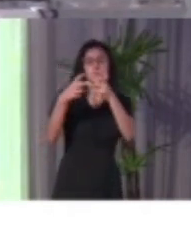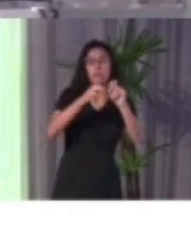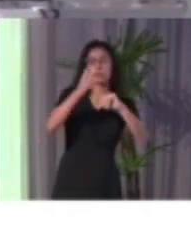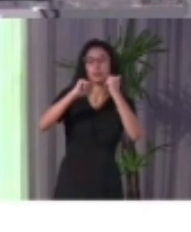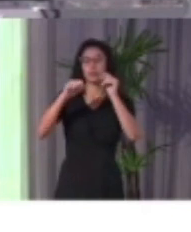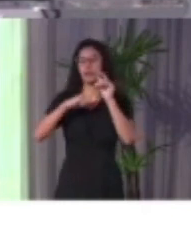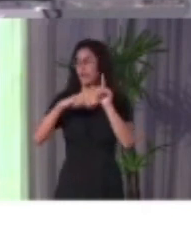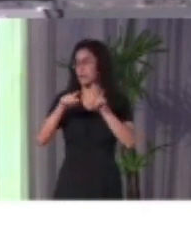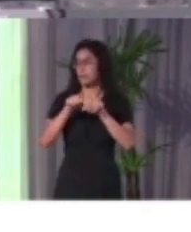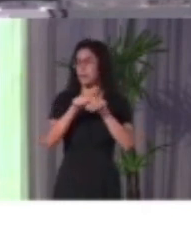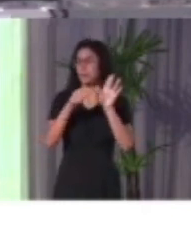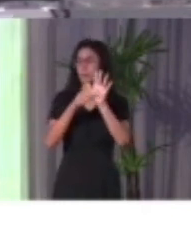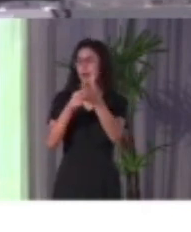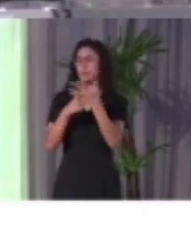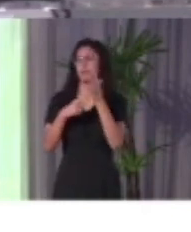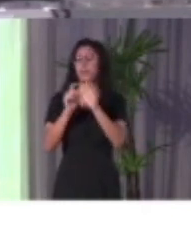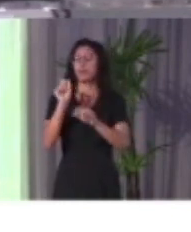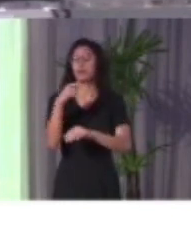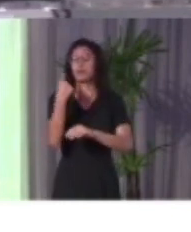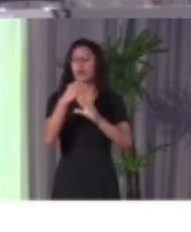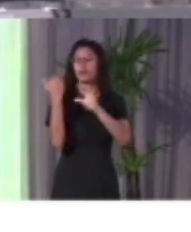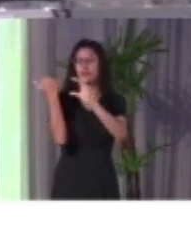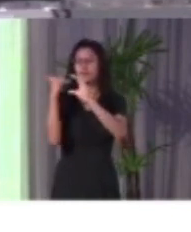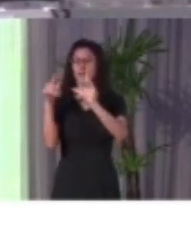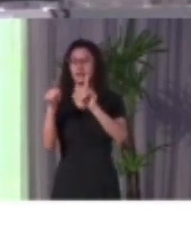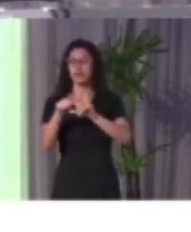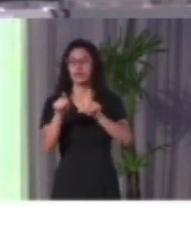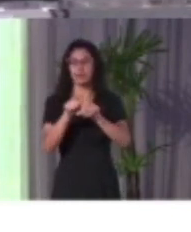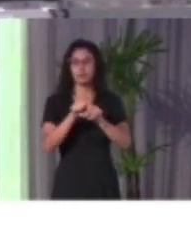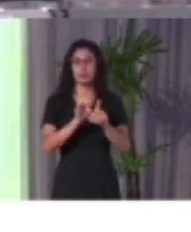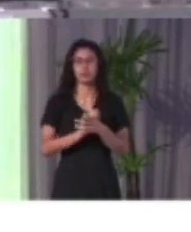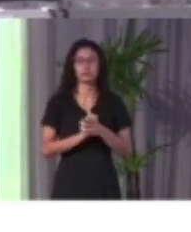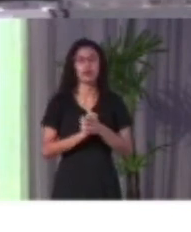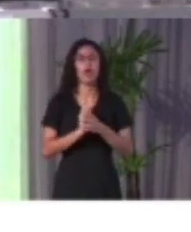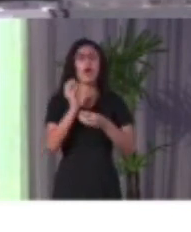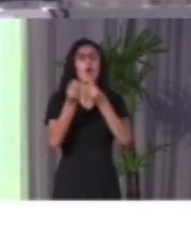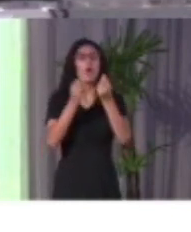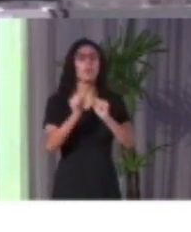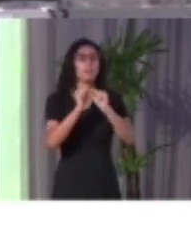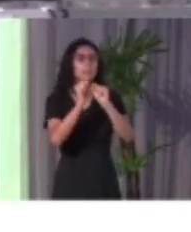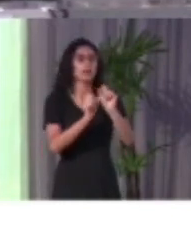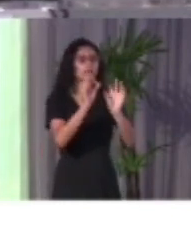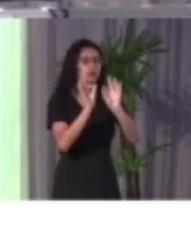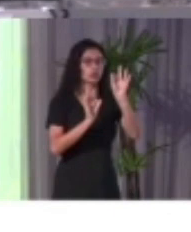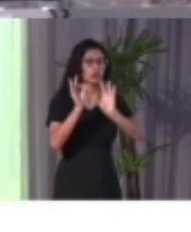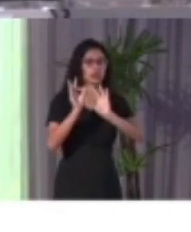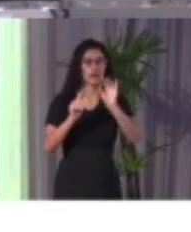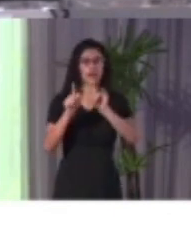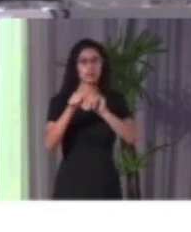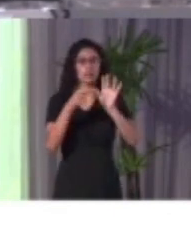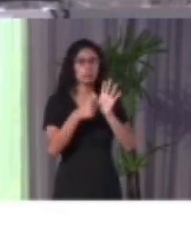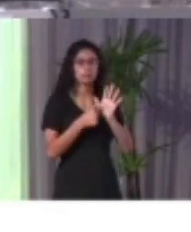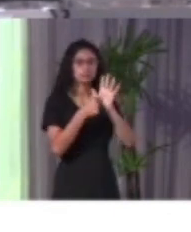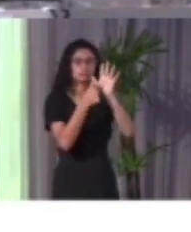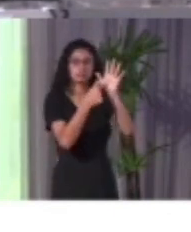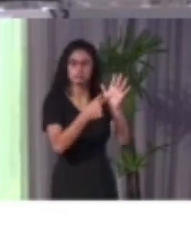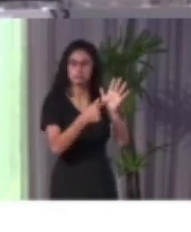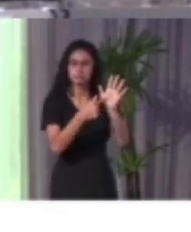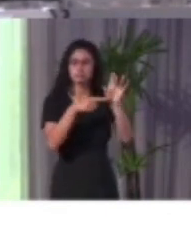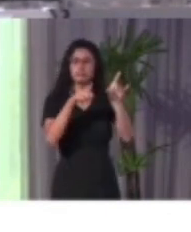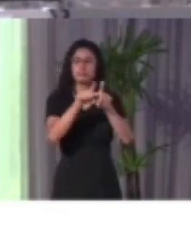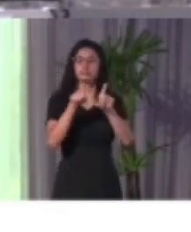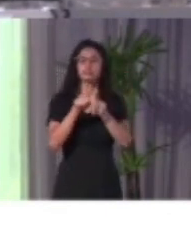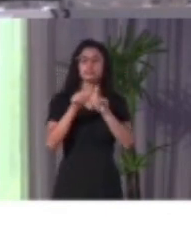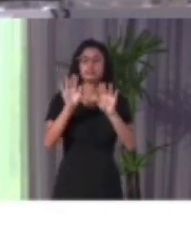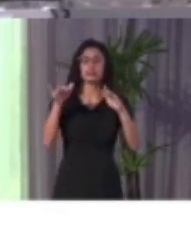dessas contribuições, ou seja, daquilo que a gente envia na consulta pública, como que elas são organizadas e apresentadas, e